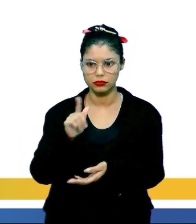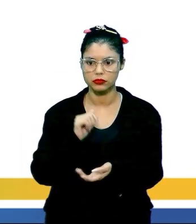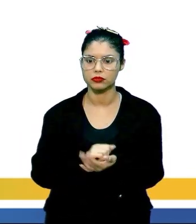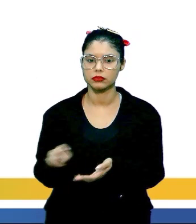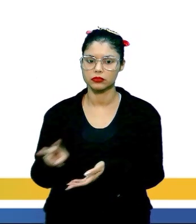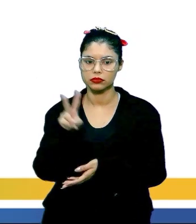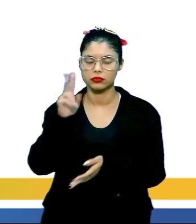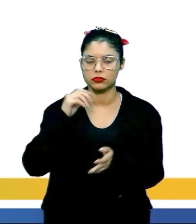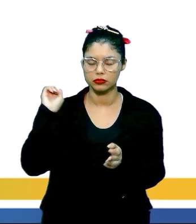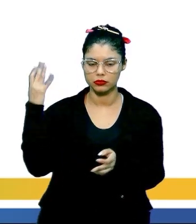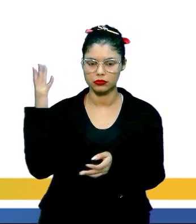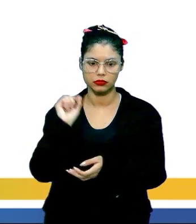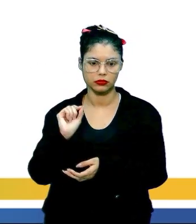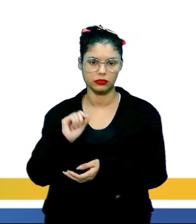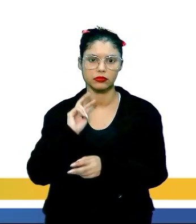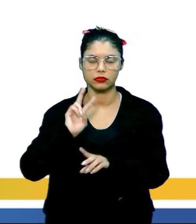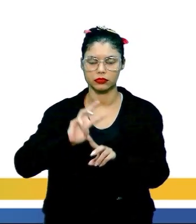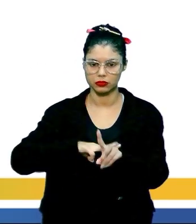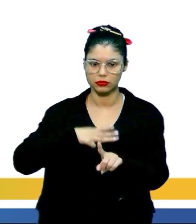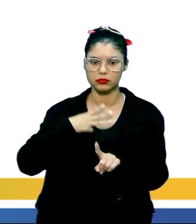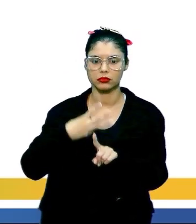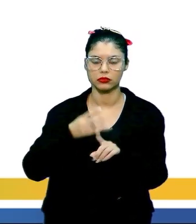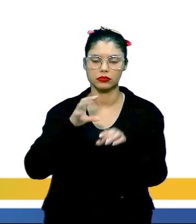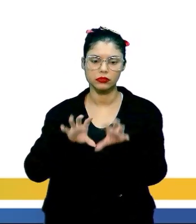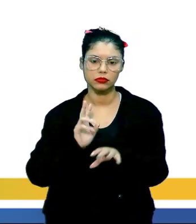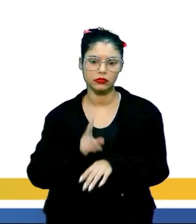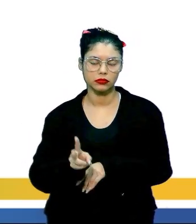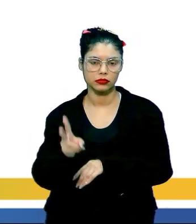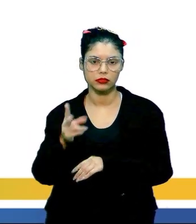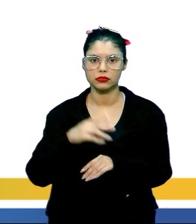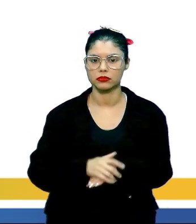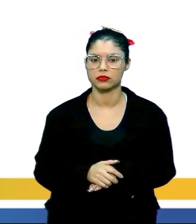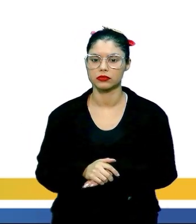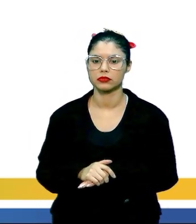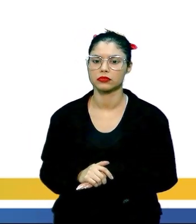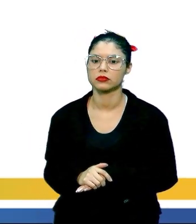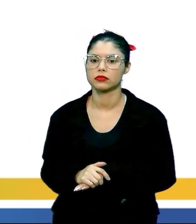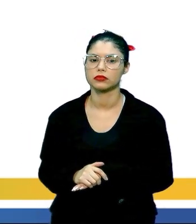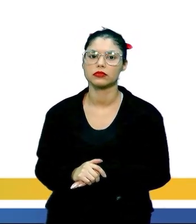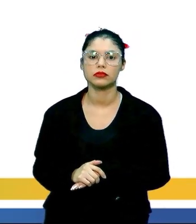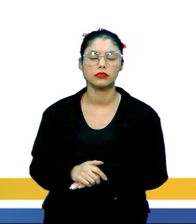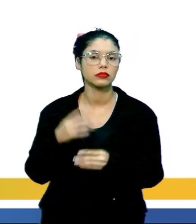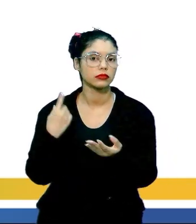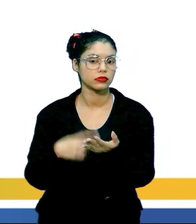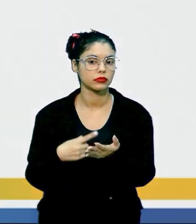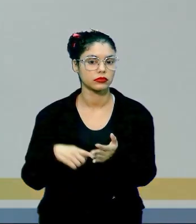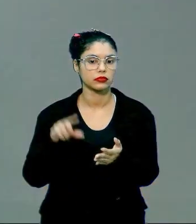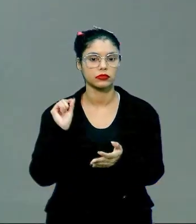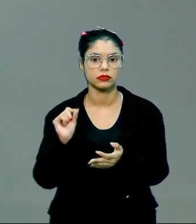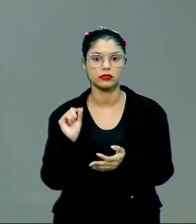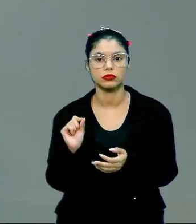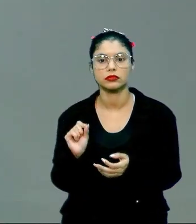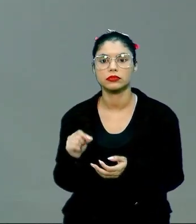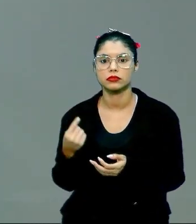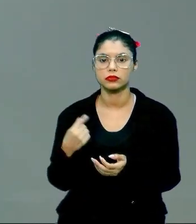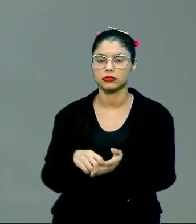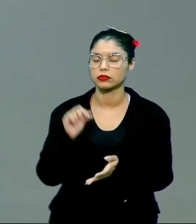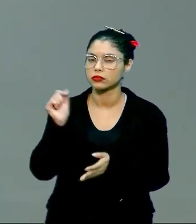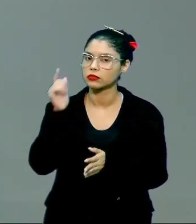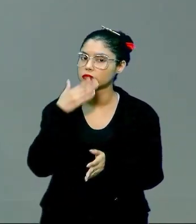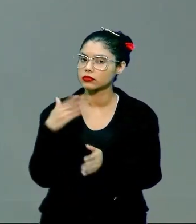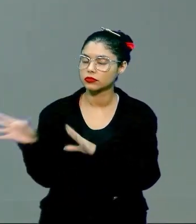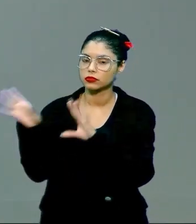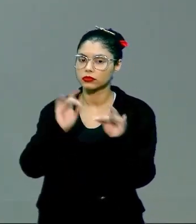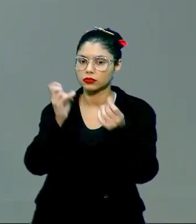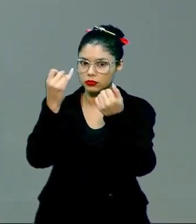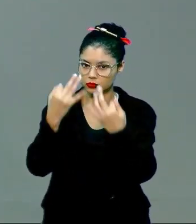valor original triplica, e assim vai seguindo progressivamente. Devemos considerar que, de acordo com o que a questão nos